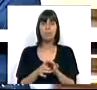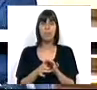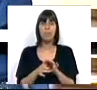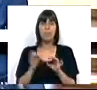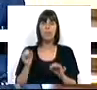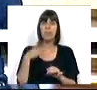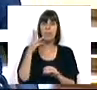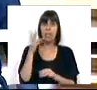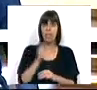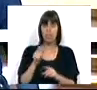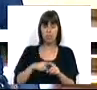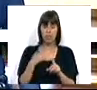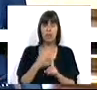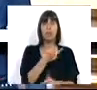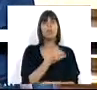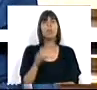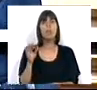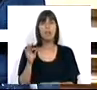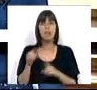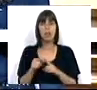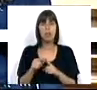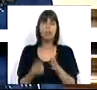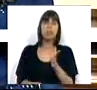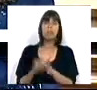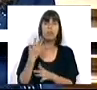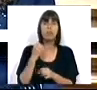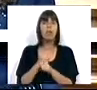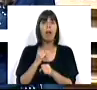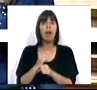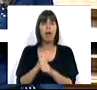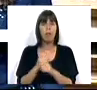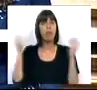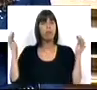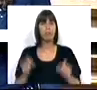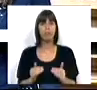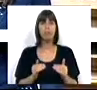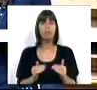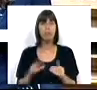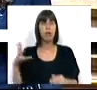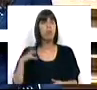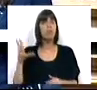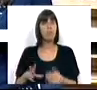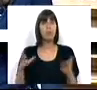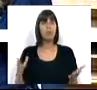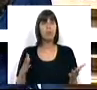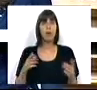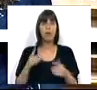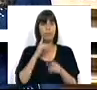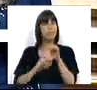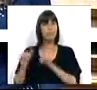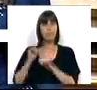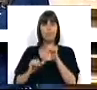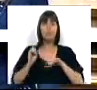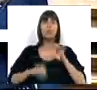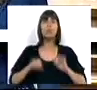facto de, no primeiro trimestre de 2014, a criação de postos de trabalho ter descido em Portugal em contraciclo com aquilo